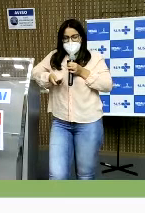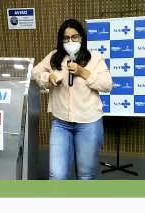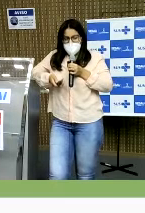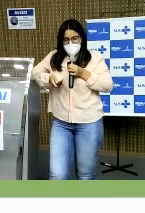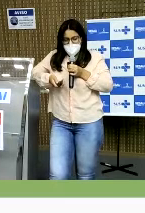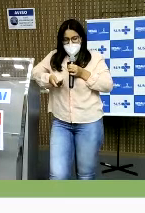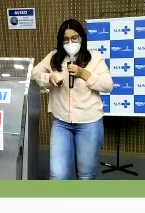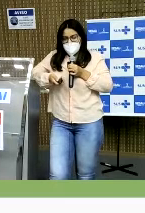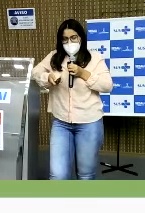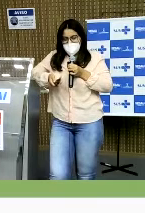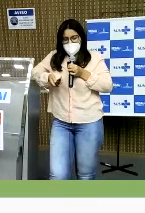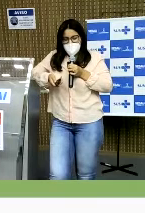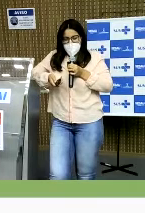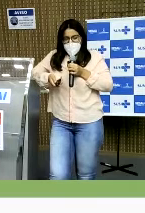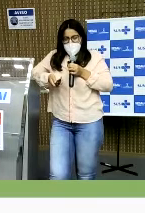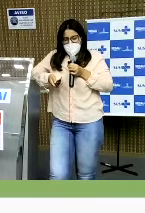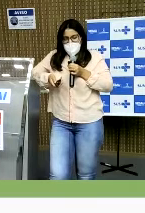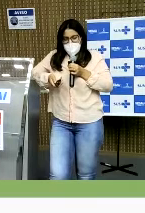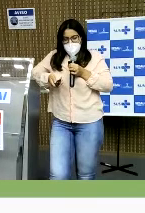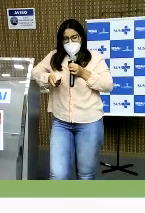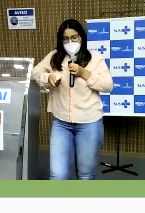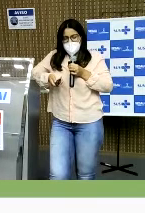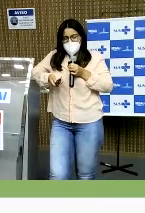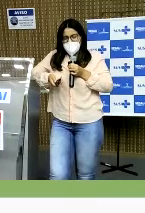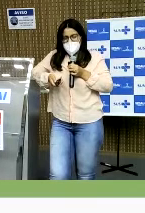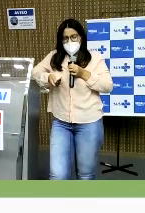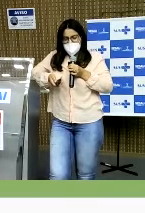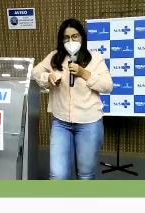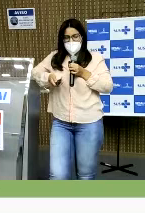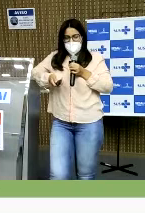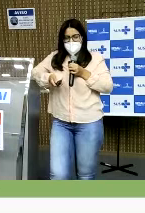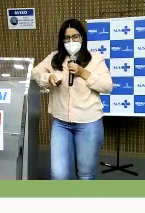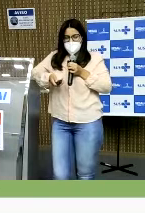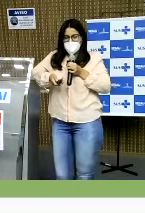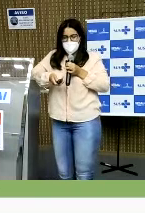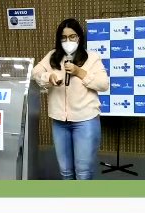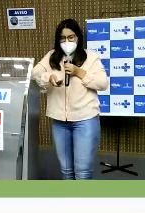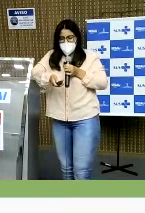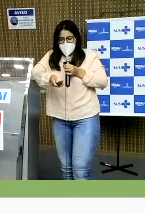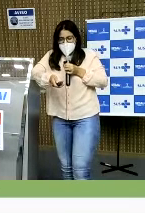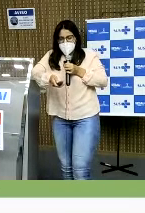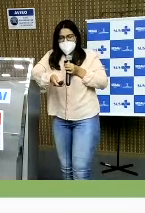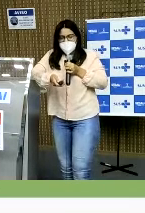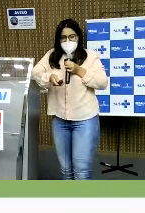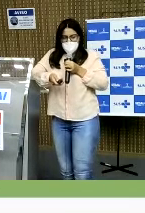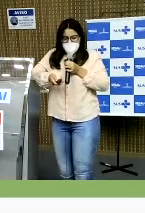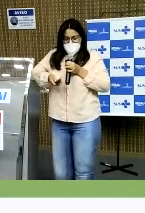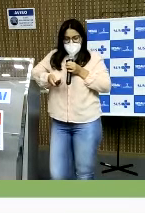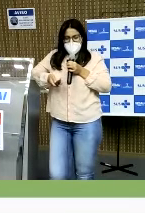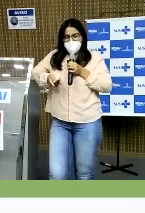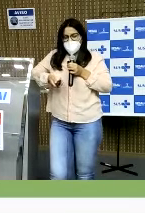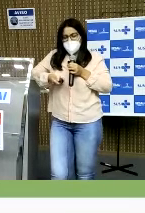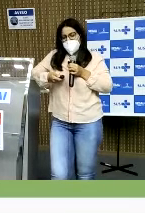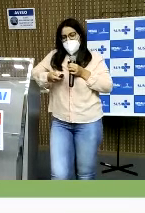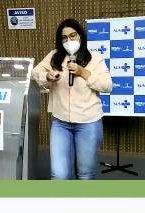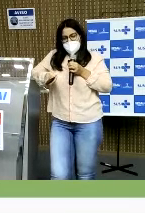2021, 288. E a avaliação em pé de risco com pacientes portadores de diabetes, dos